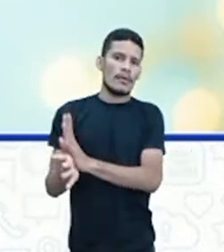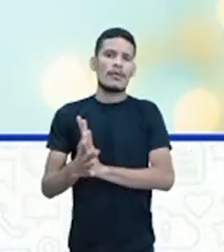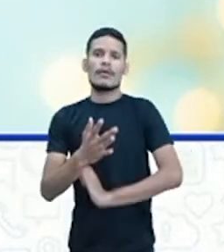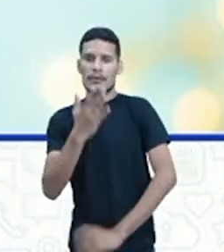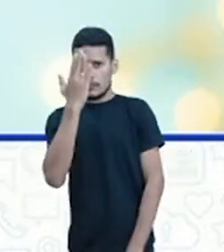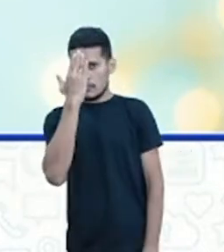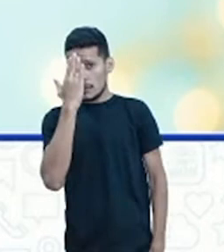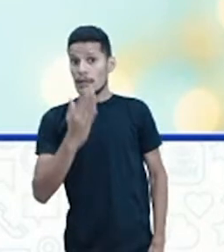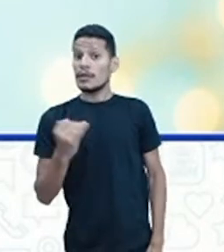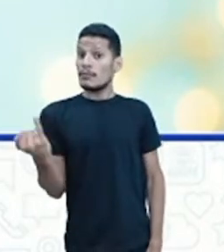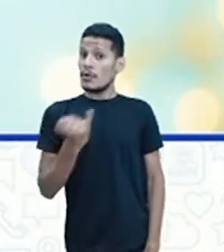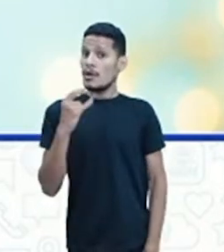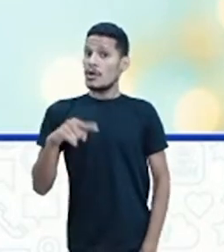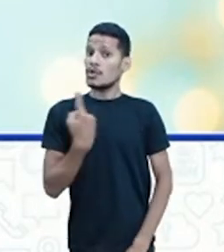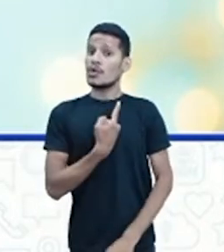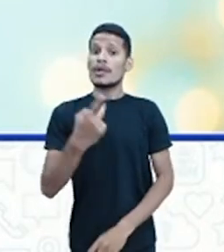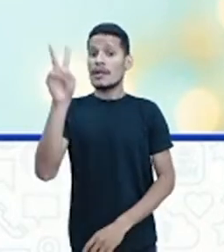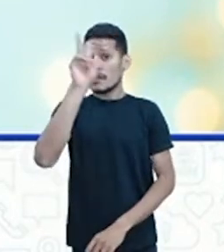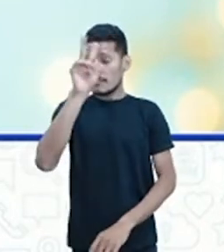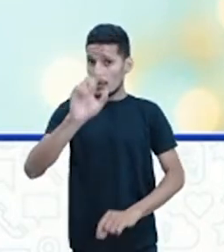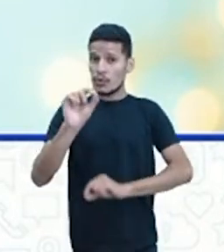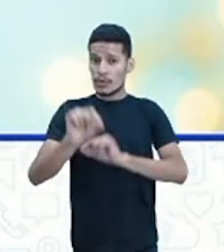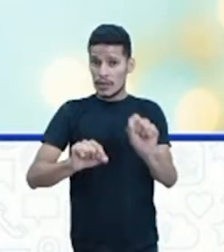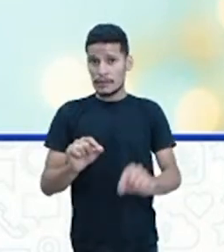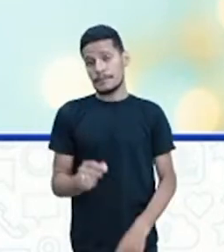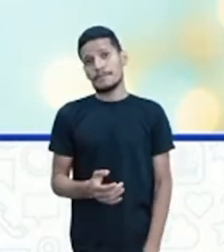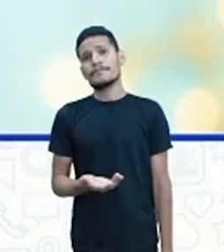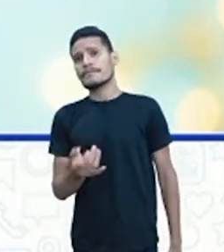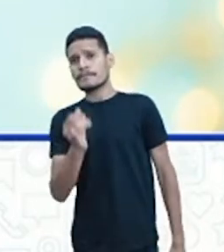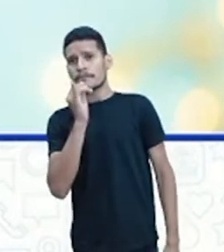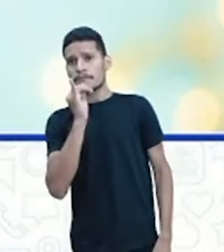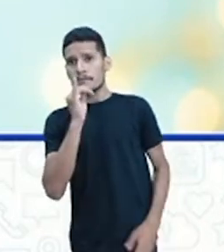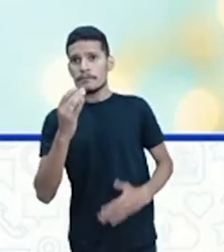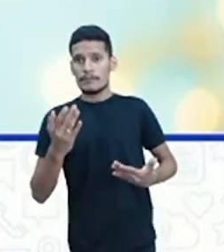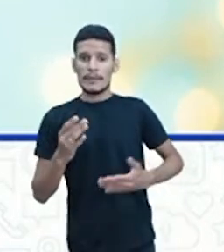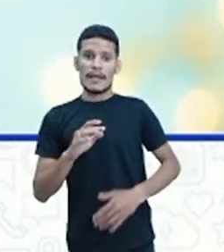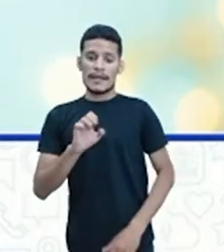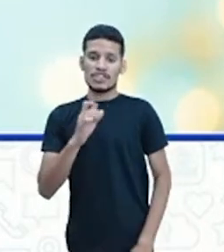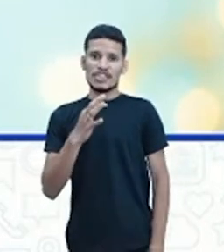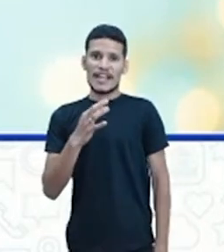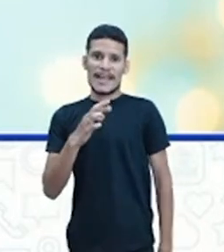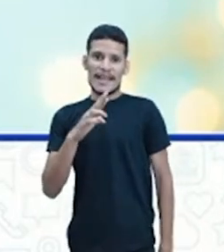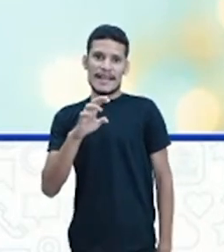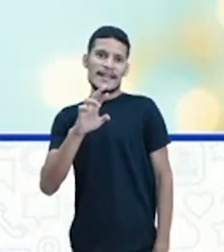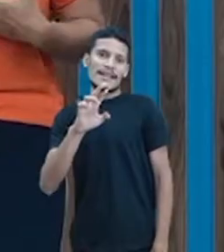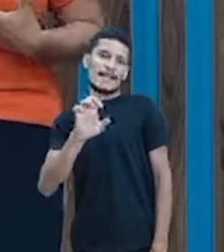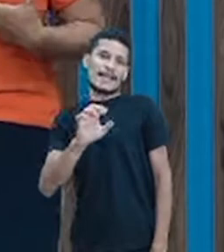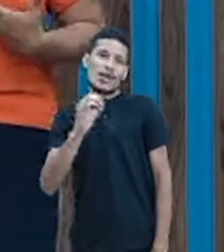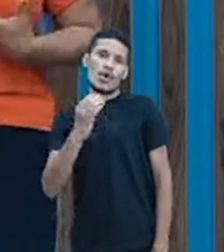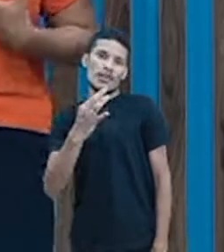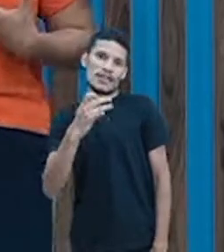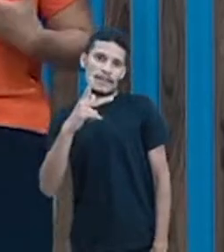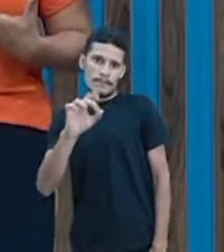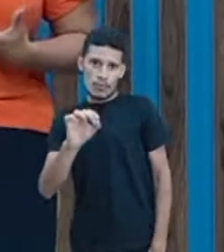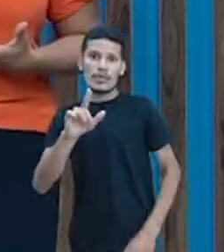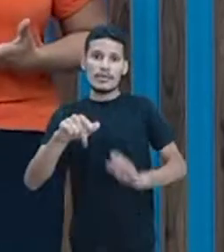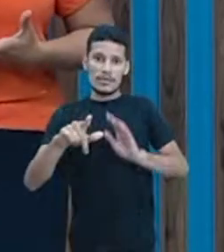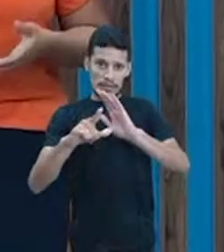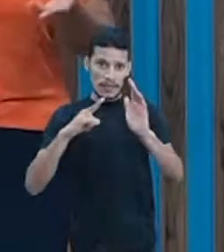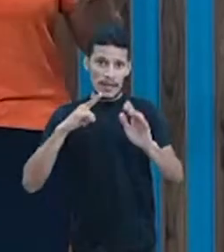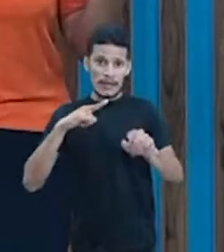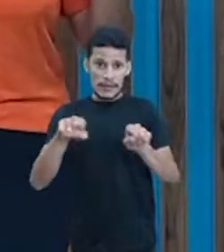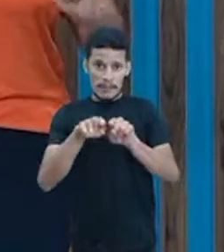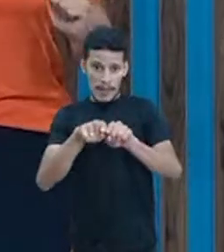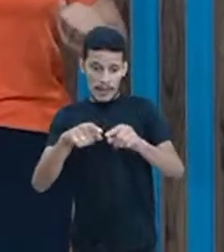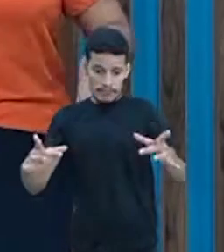importante que a gente lembre ou que a gente saiba que o estereótipo, ele tem um pezinho ali no preconceito também, porque a